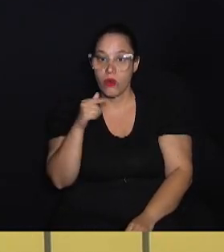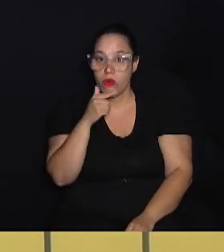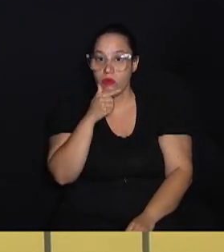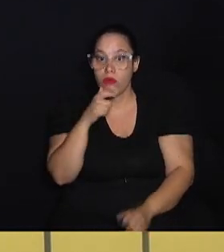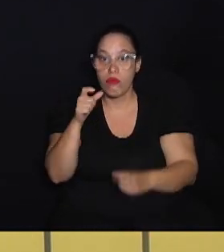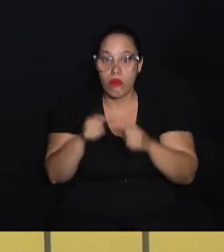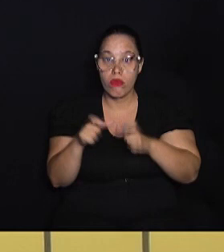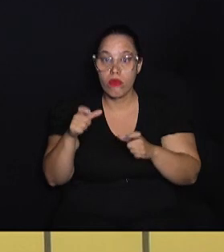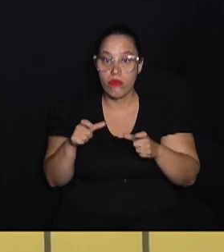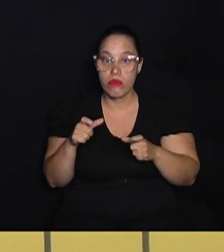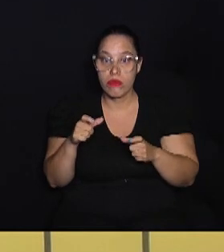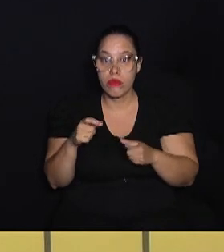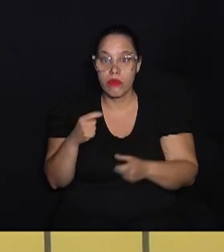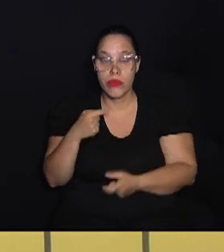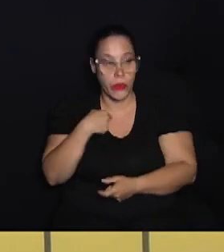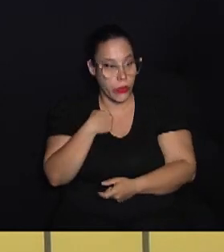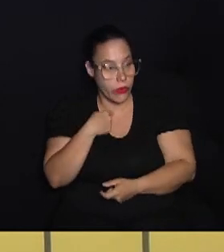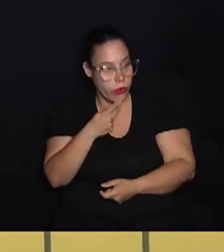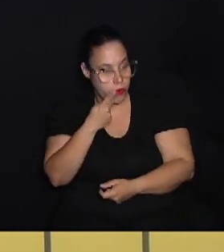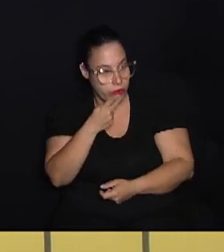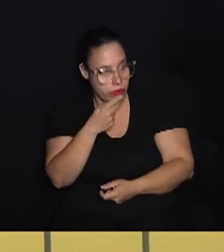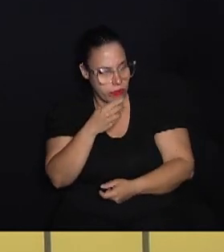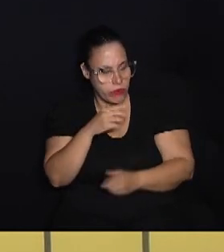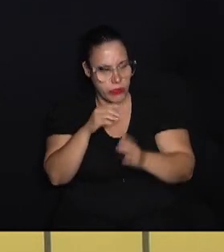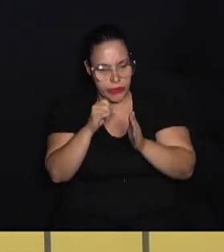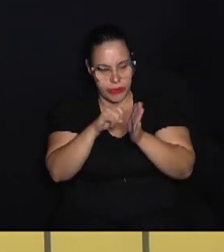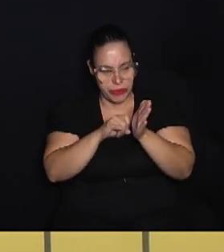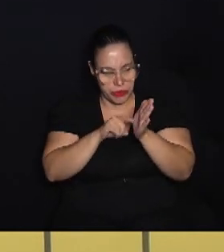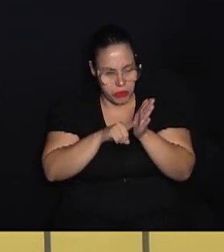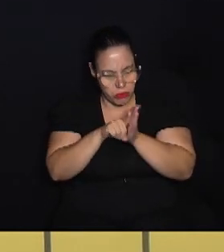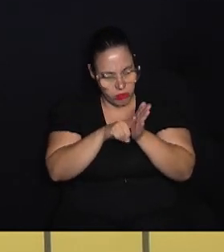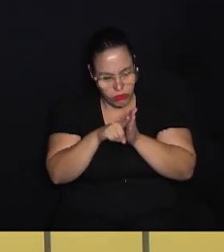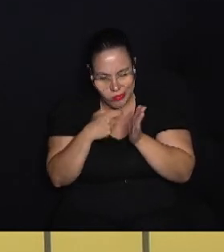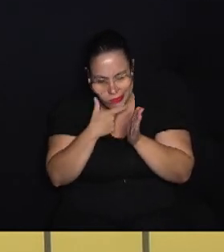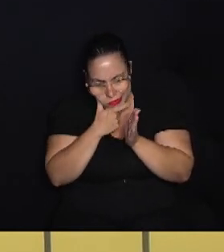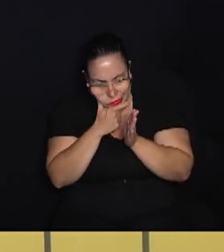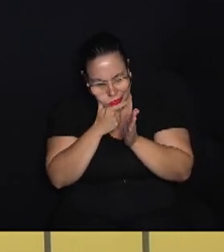assim, eu vi um artigo mostrando que,